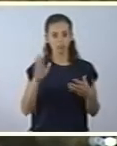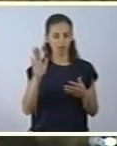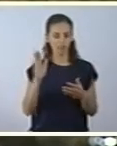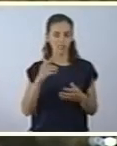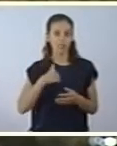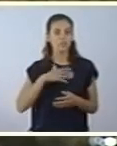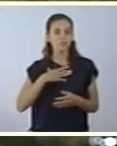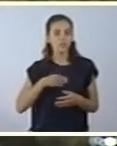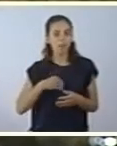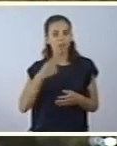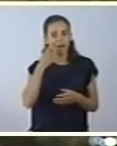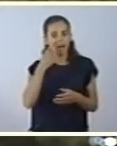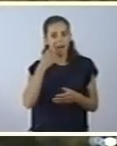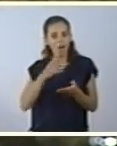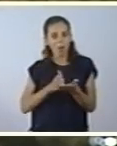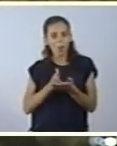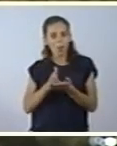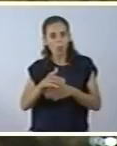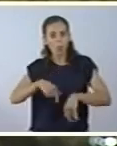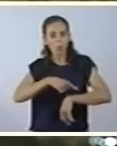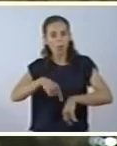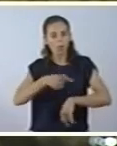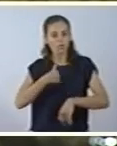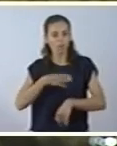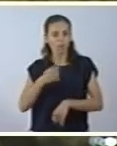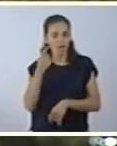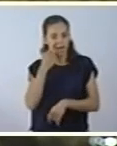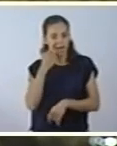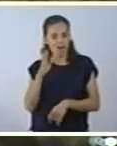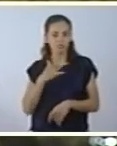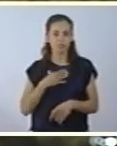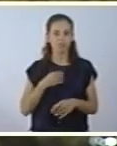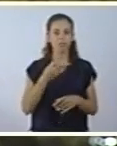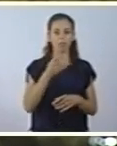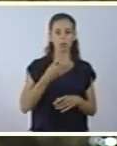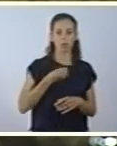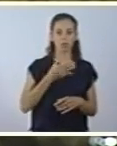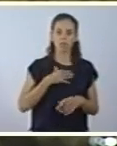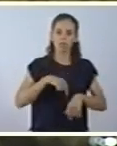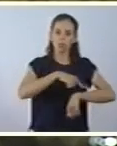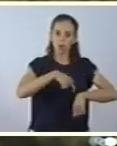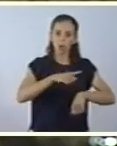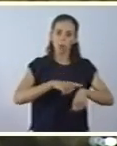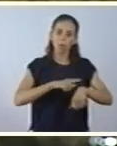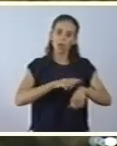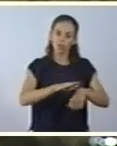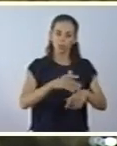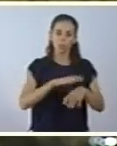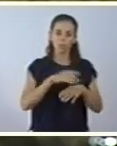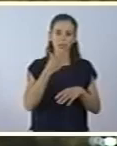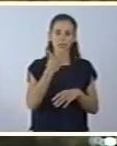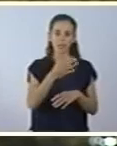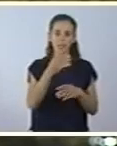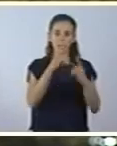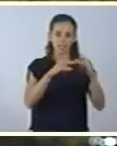nós gostaríamos que isso perdurasse pelo tempo. Pedro também queria que demorasse aquele momento, tanto que ele vai pedir